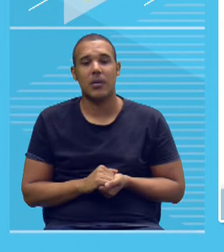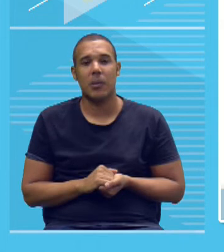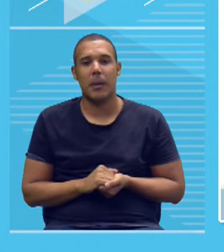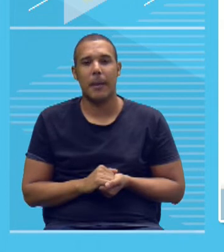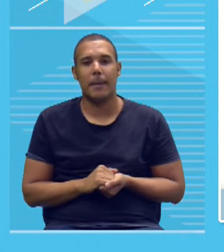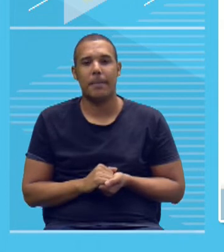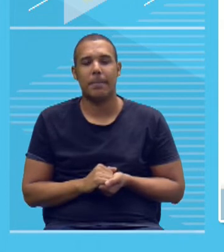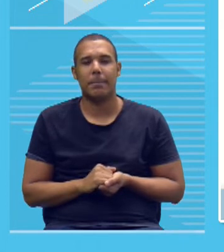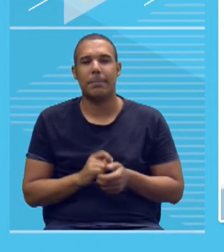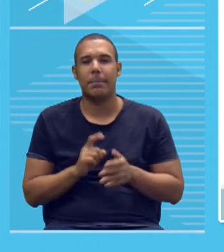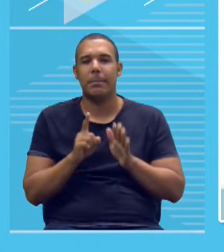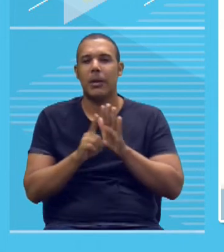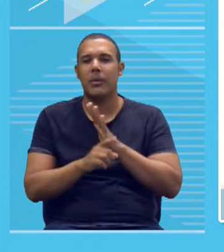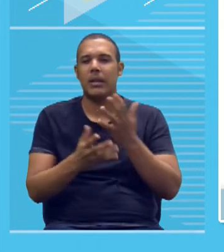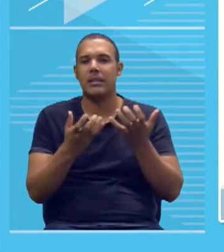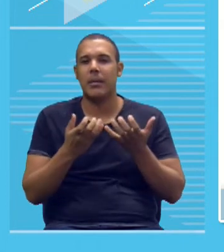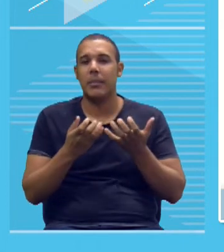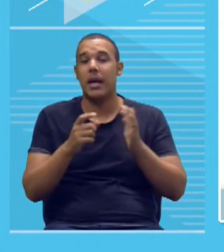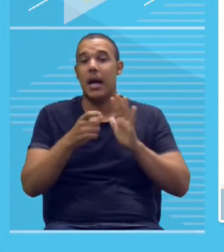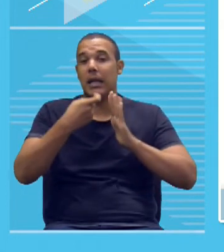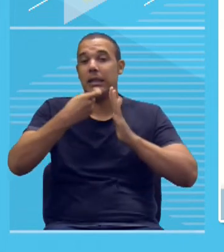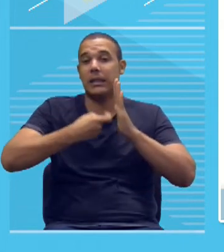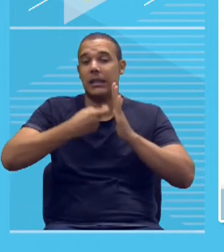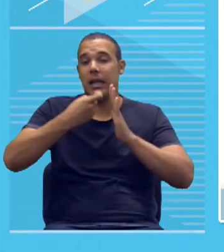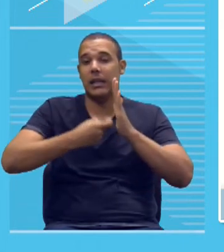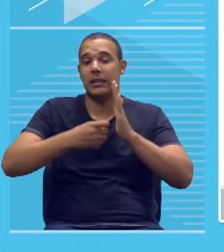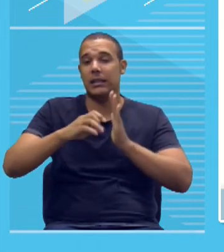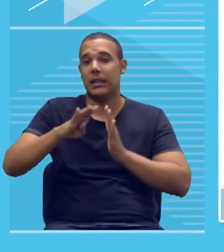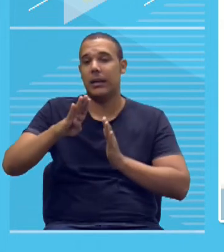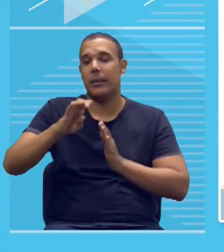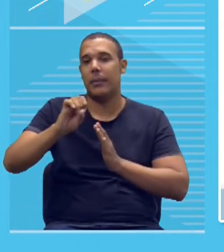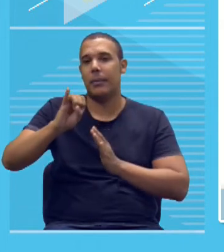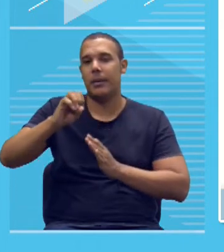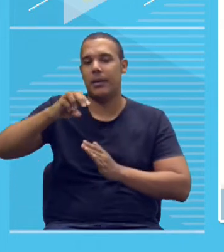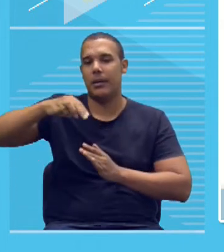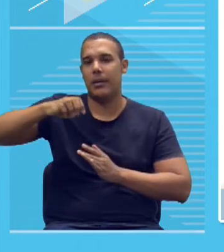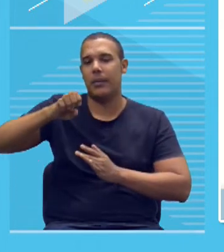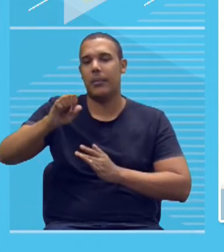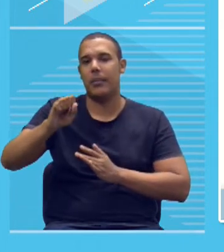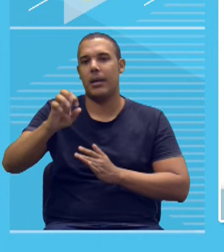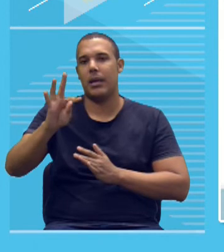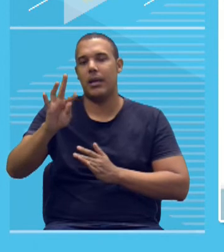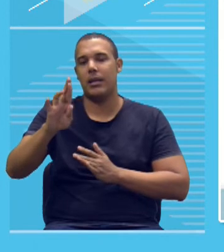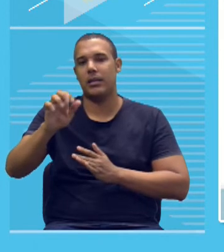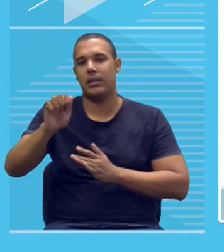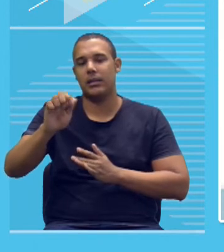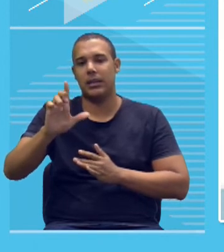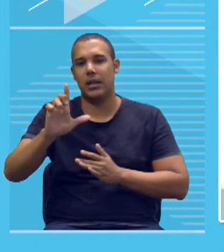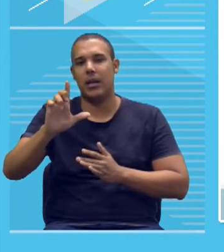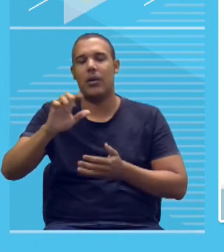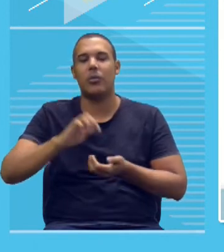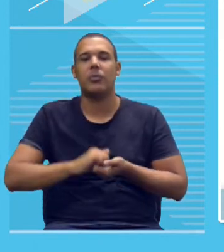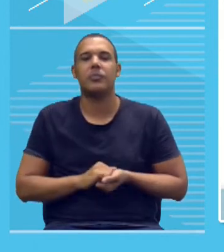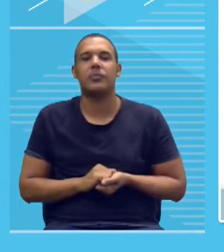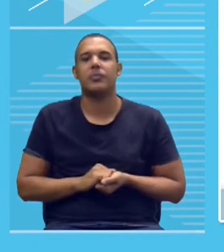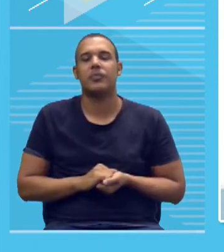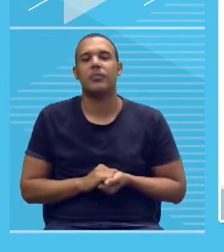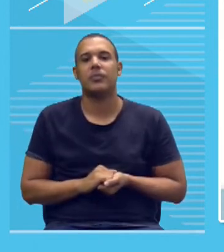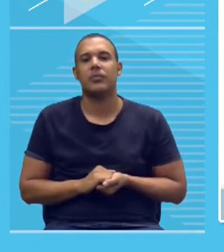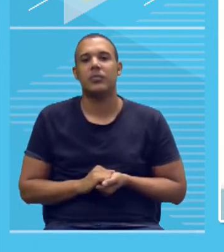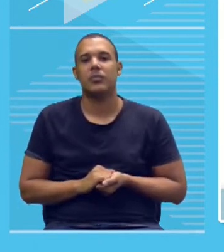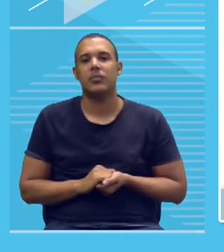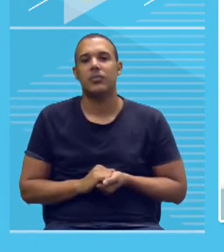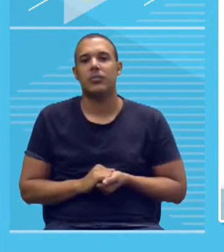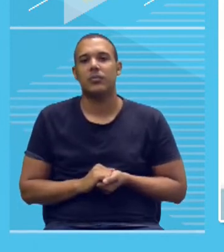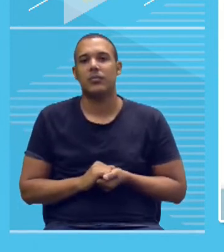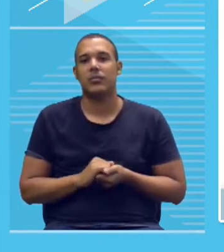taxa bimestral o que que é bimestre para você o que que é um bimestre Professor um bimestre